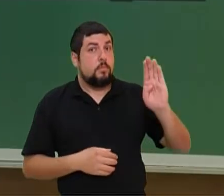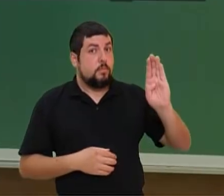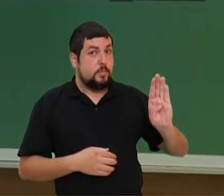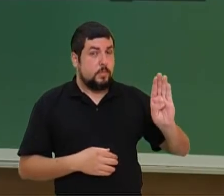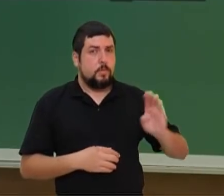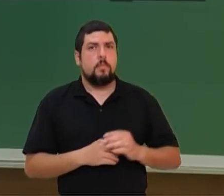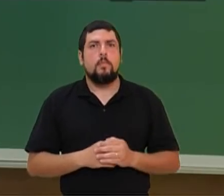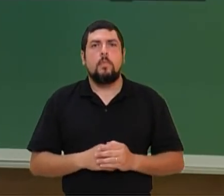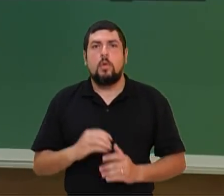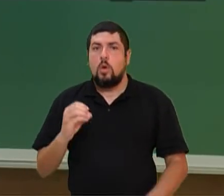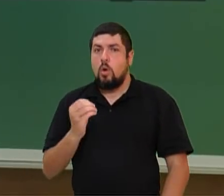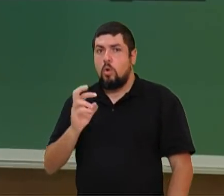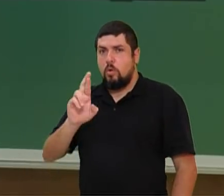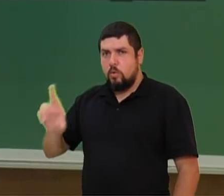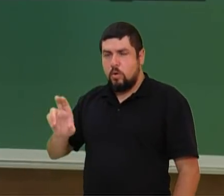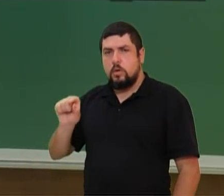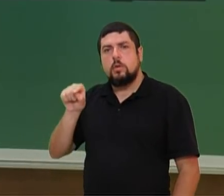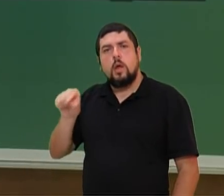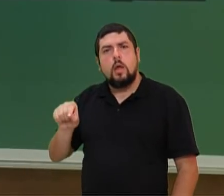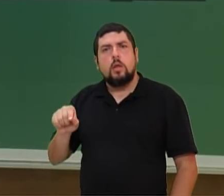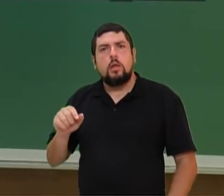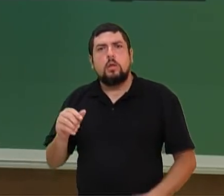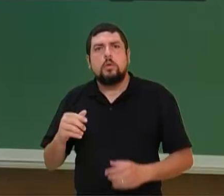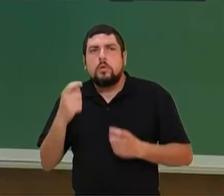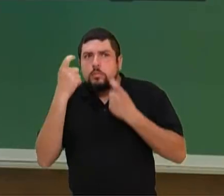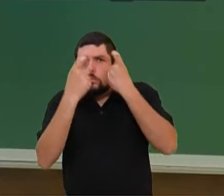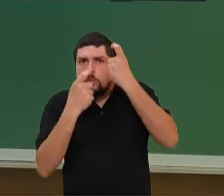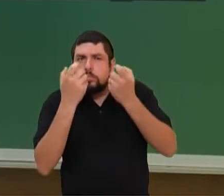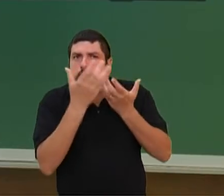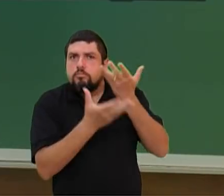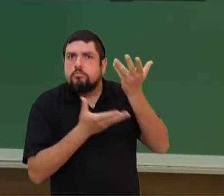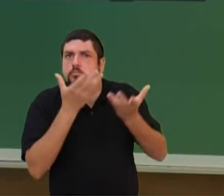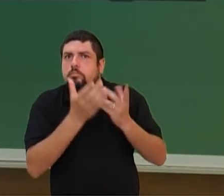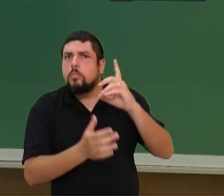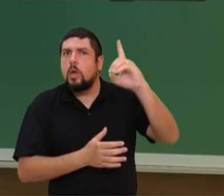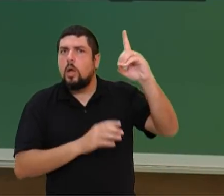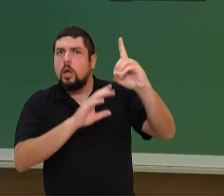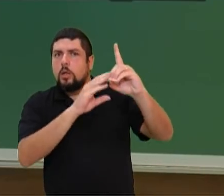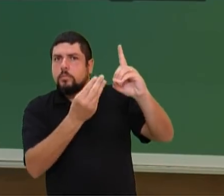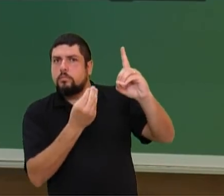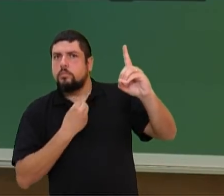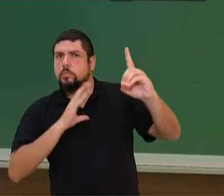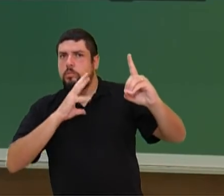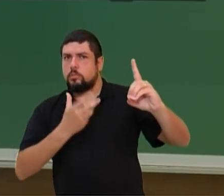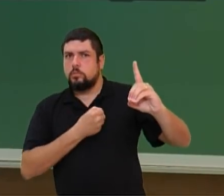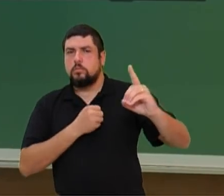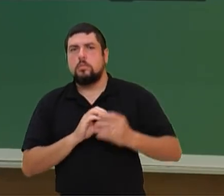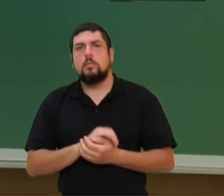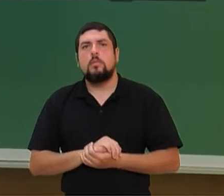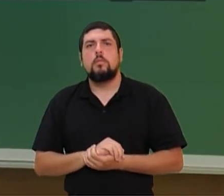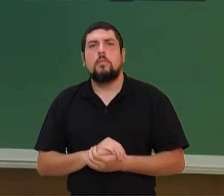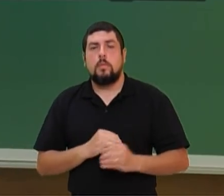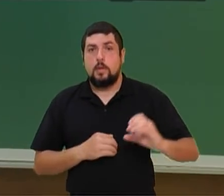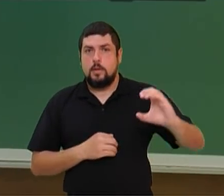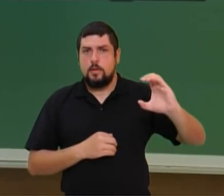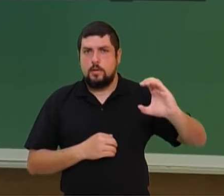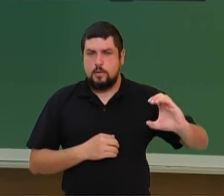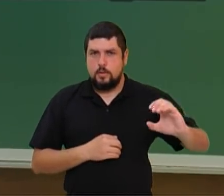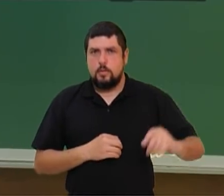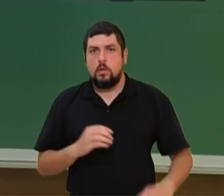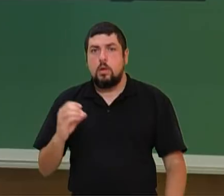no Oriente, o homem se preocupa em agradar os deuses para conseguir a salvação? Letra C.